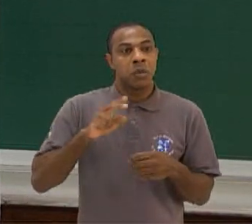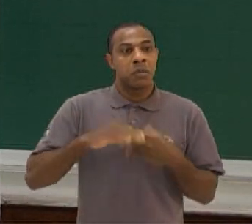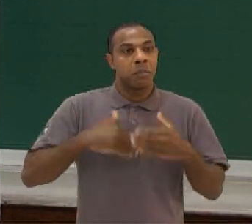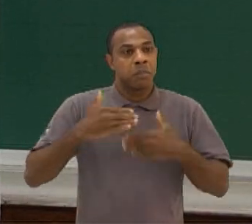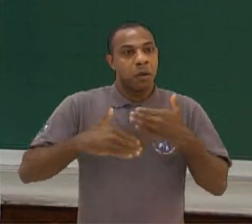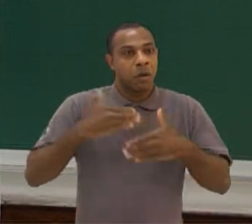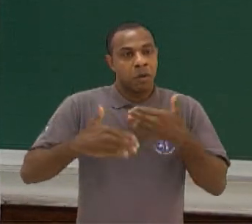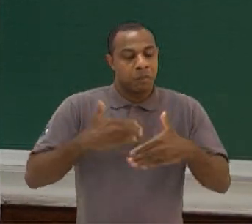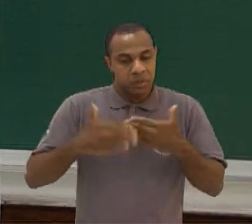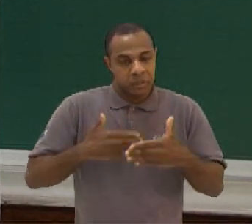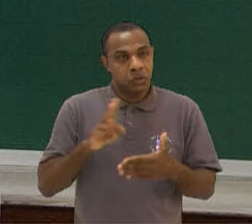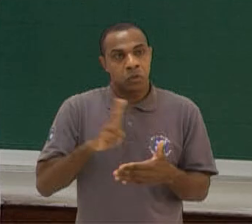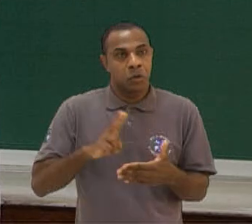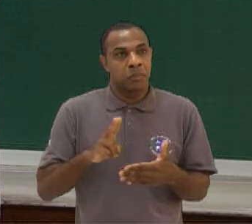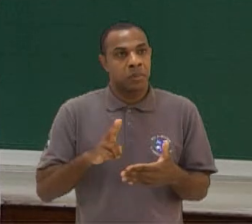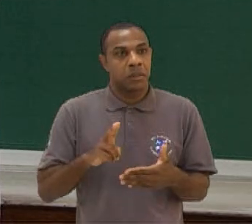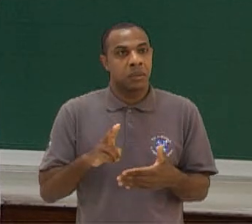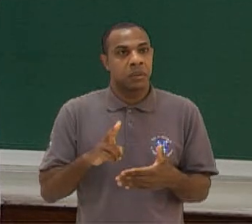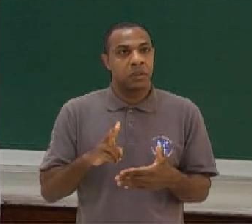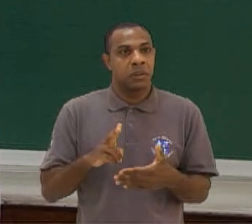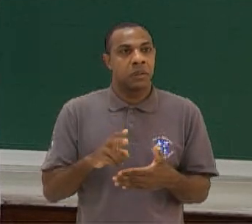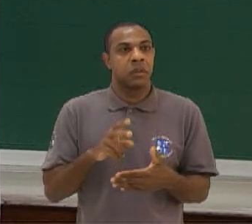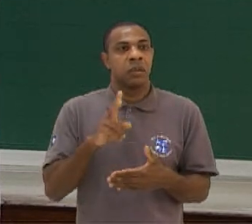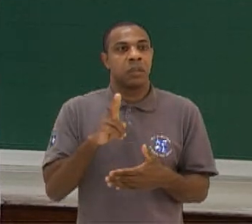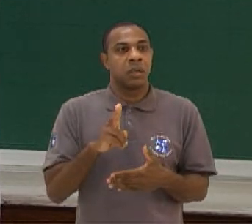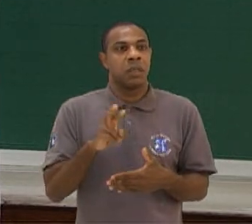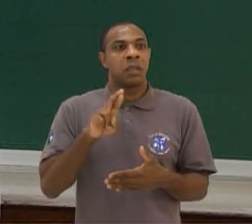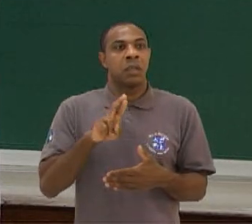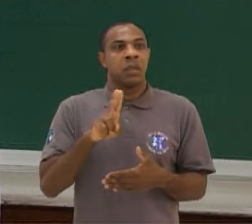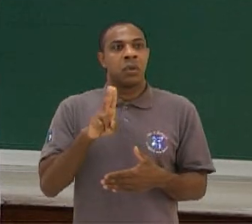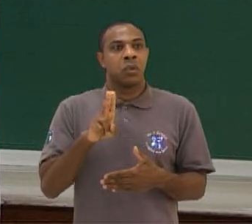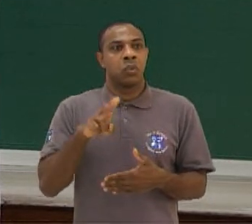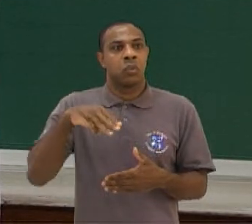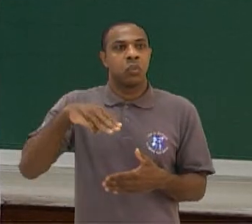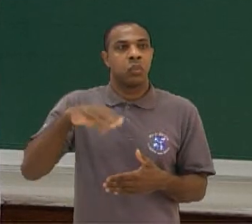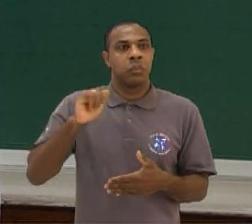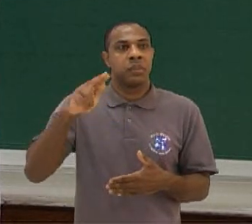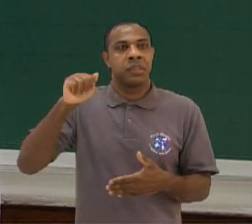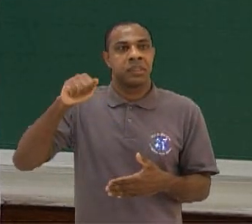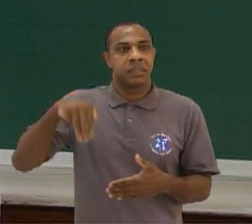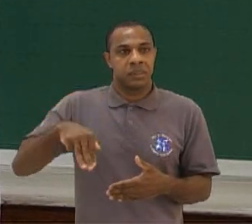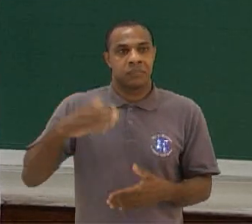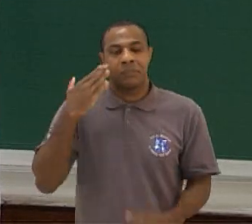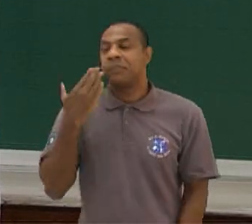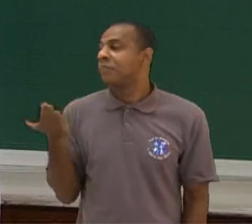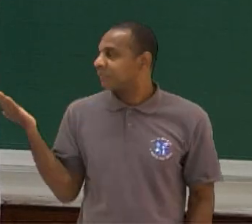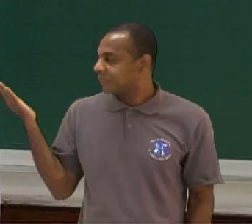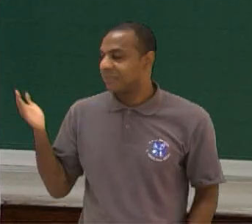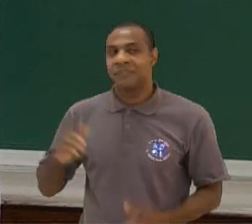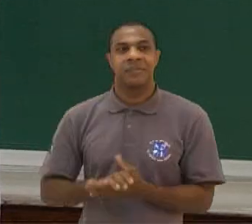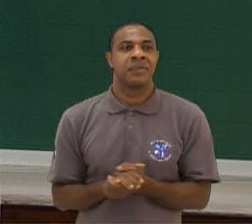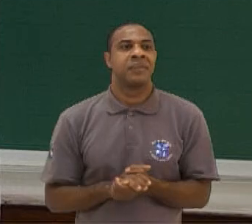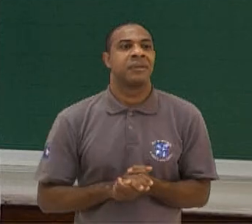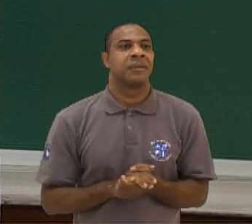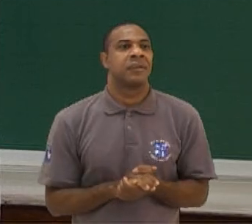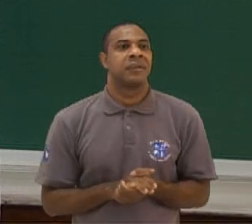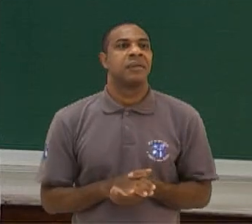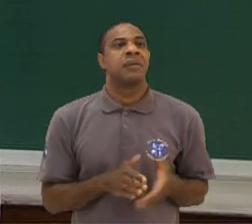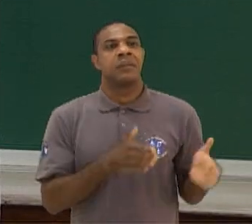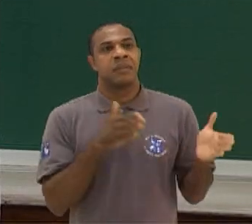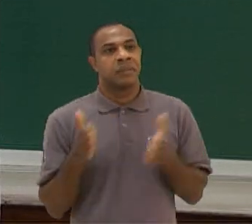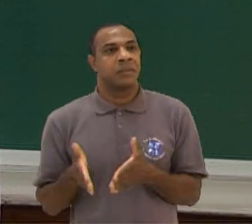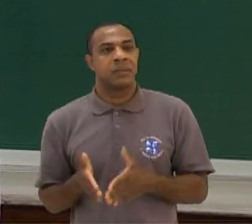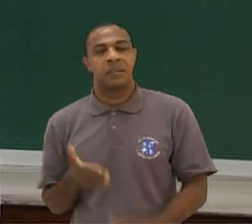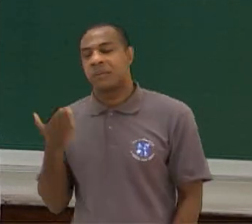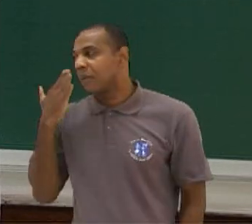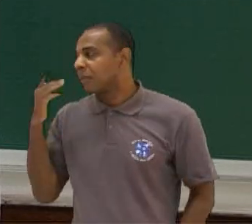novamente chama-se o hábito de ruminar. Por isso que eu coloco ruminam. Beleza? Então, vamos para o nosso próximo slide